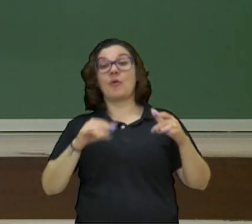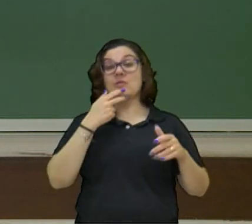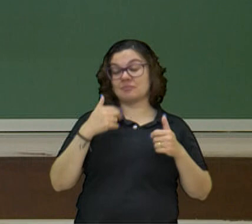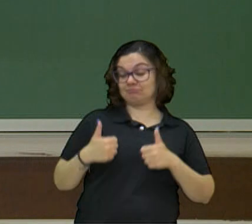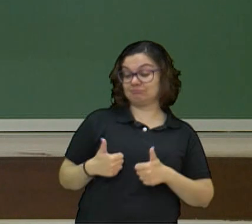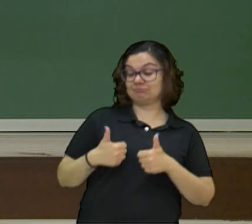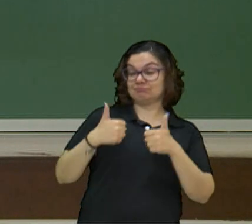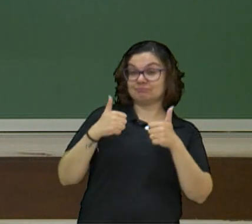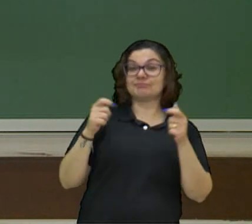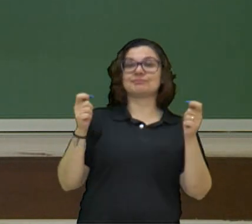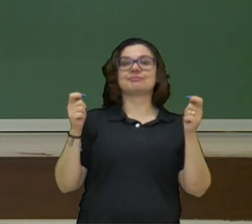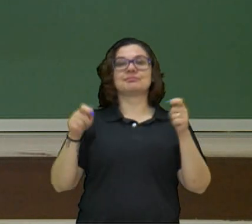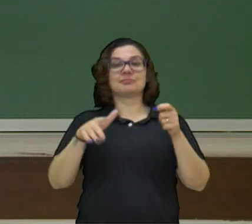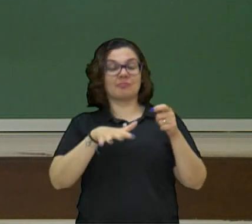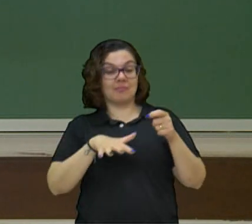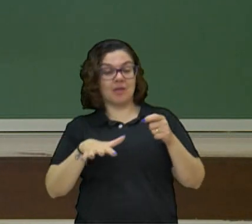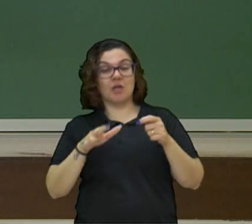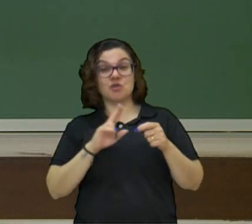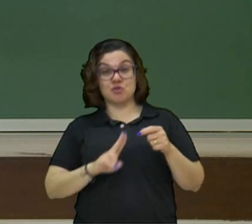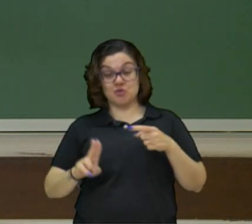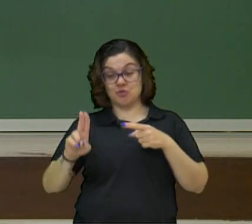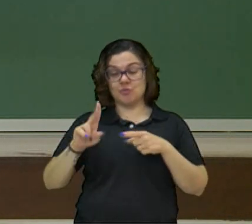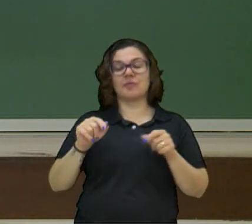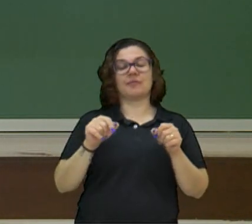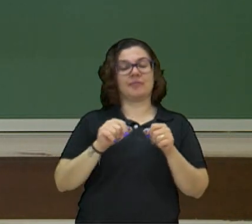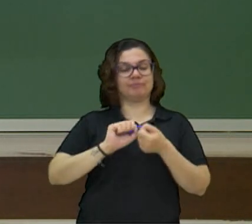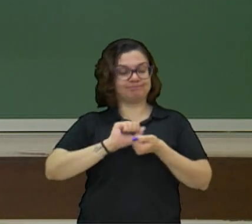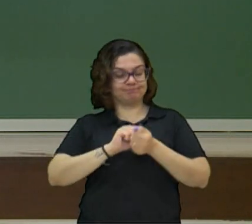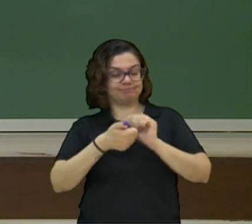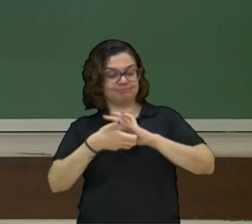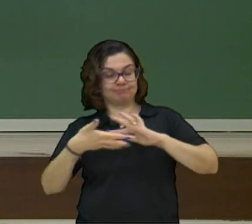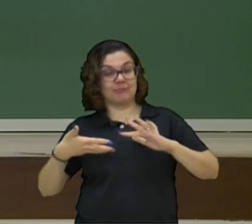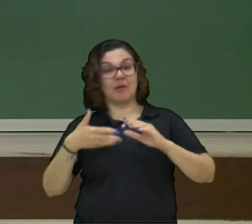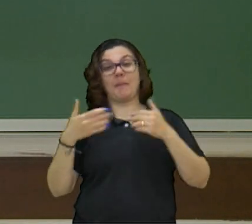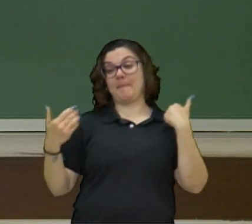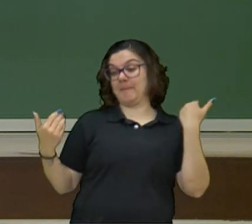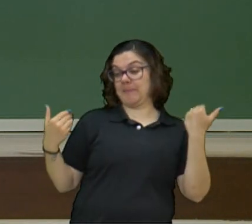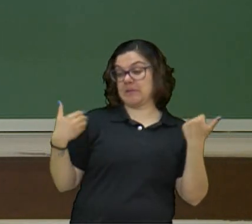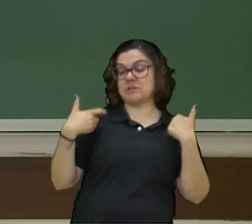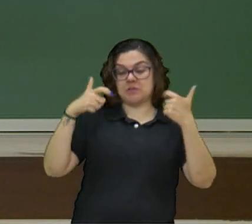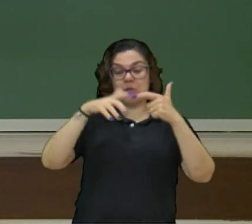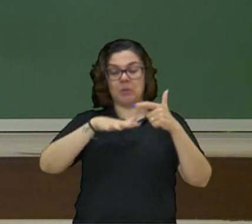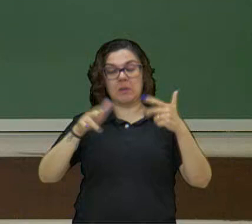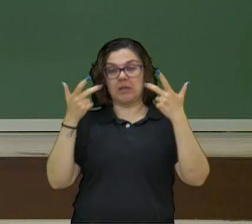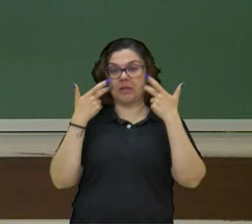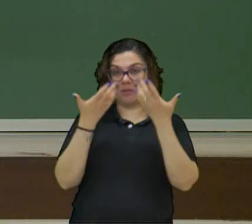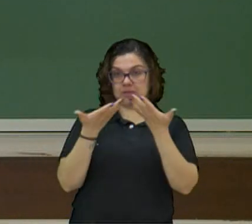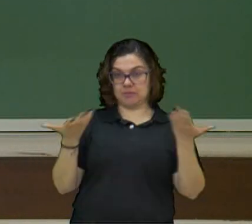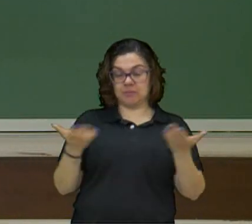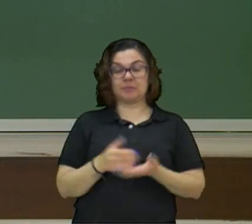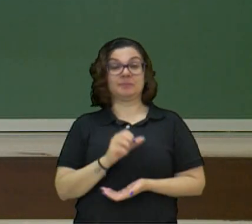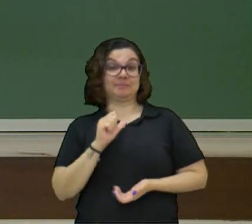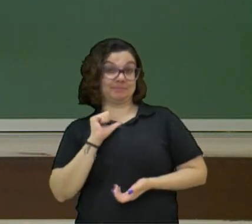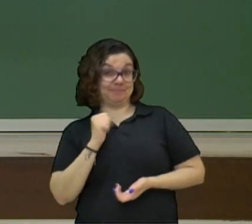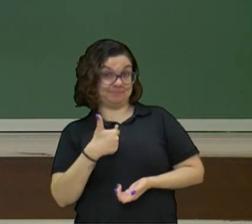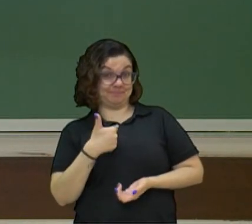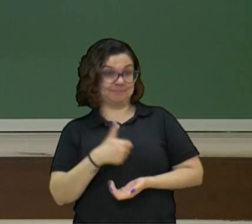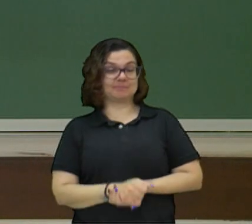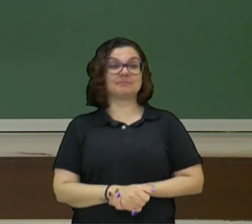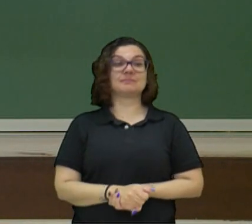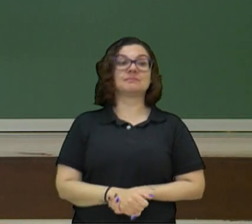que nós temos é praticando essa atividade de turismo em áreas naturais beleza